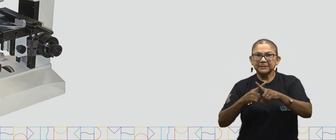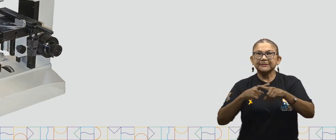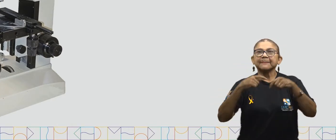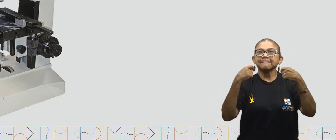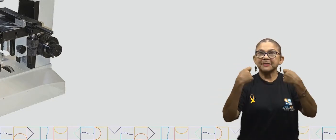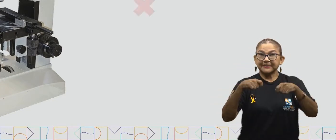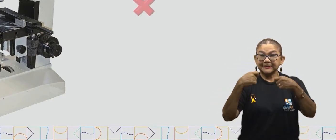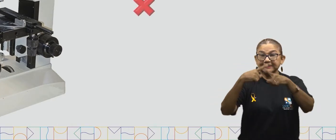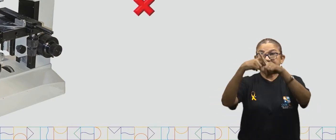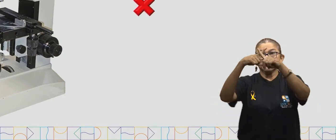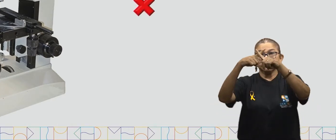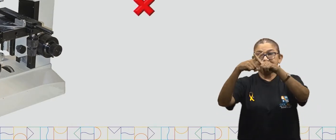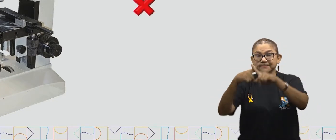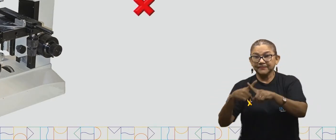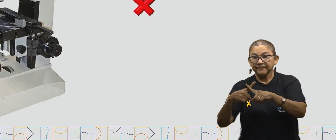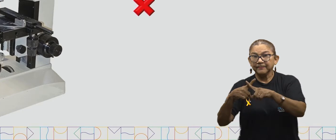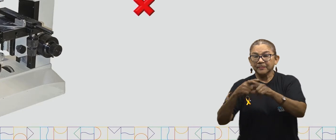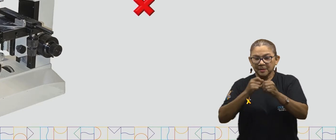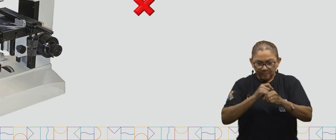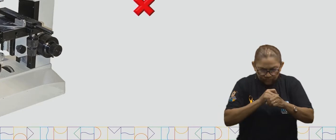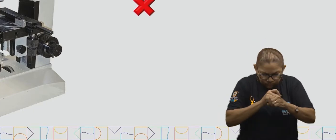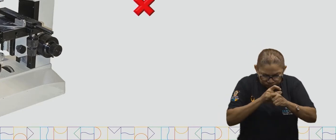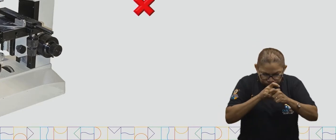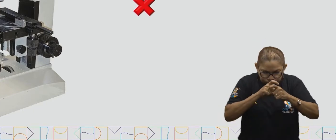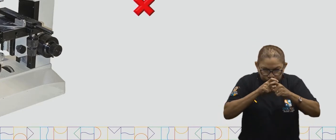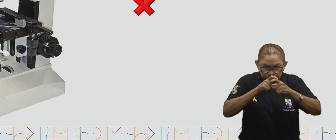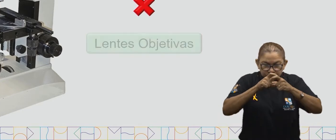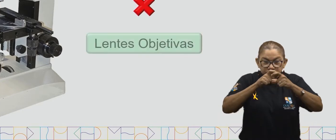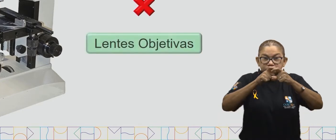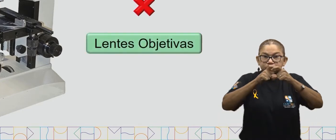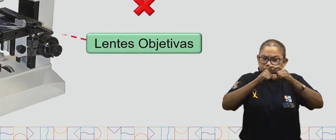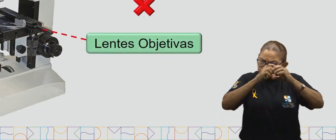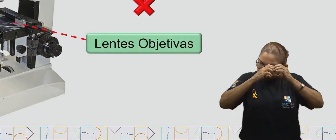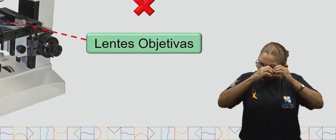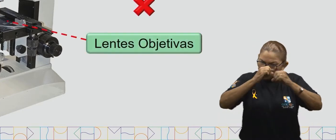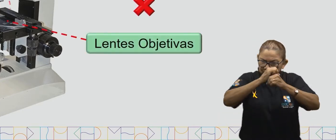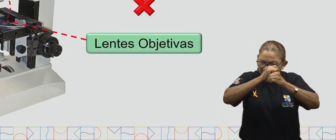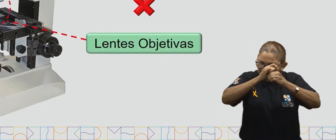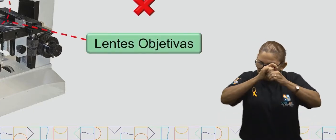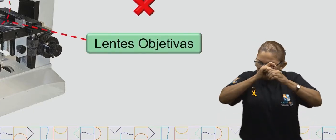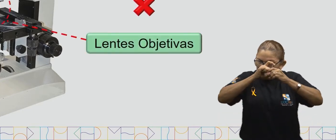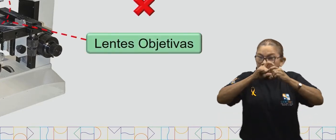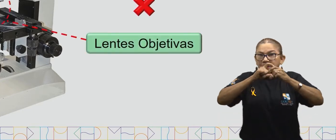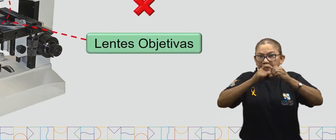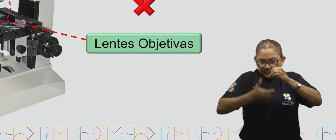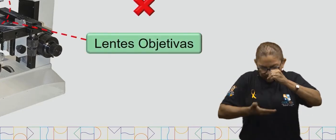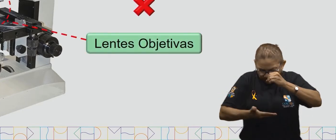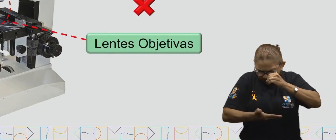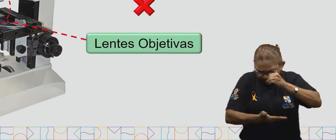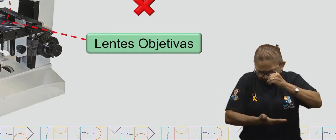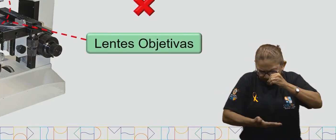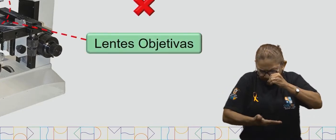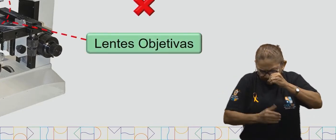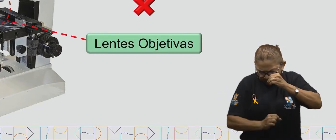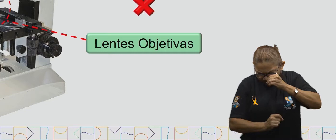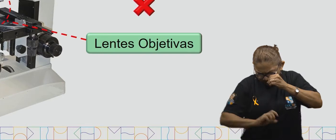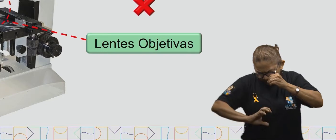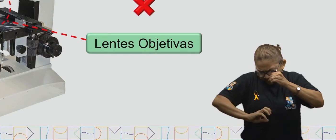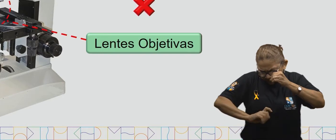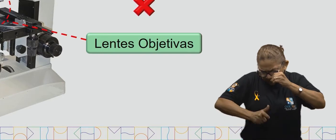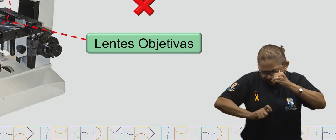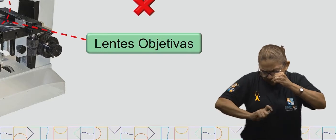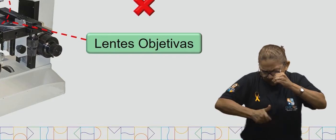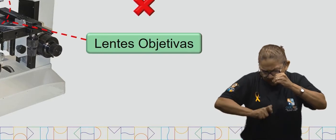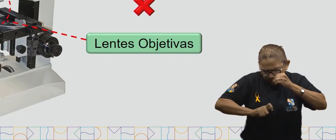é necessário multiplicarmos o aumento da lente ocular pelo aumento da lente objetiva que se